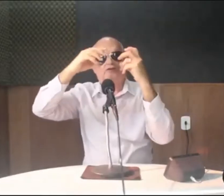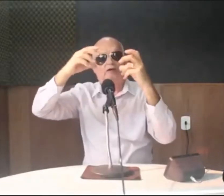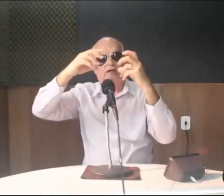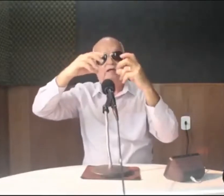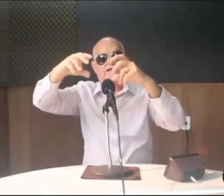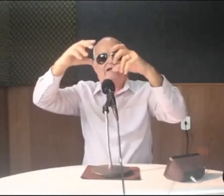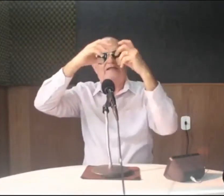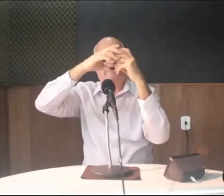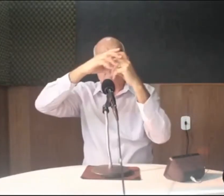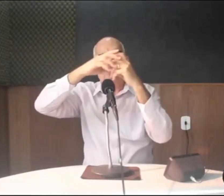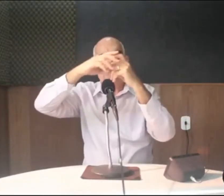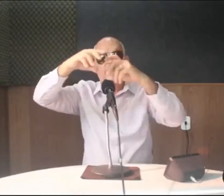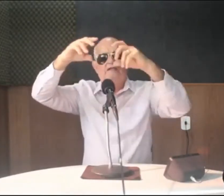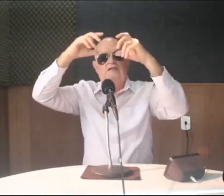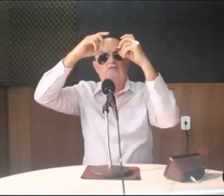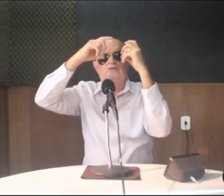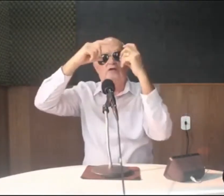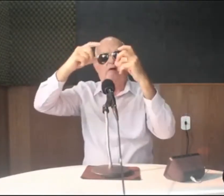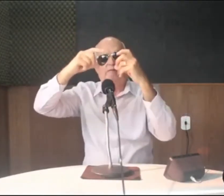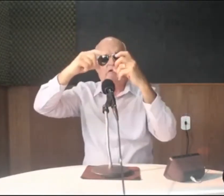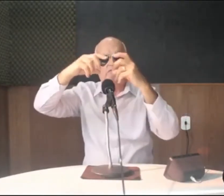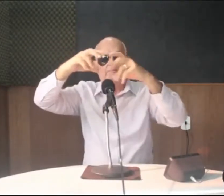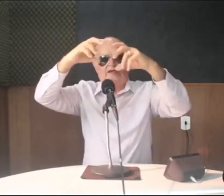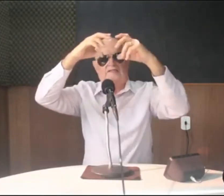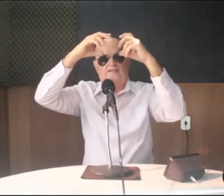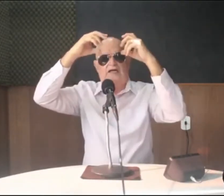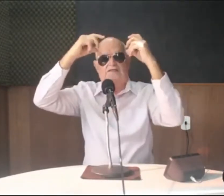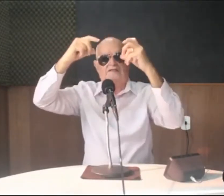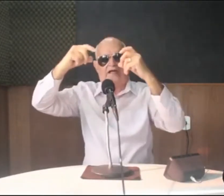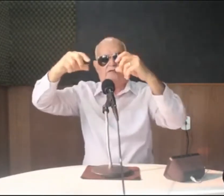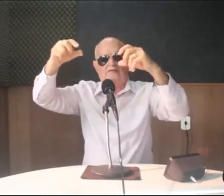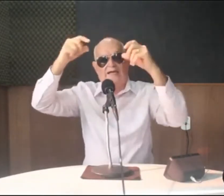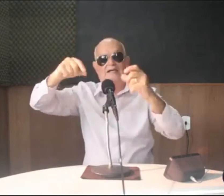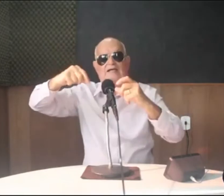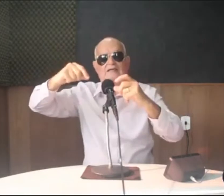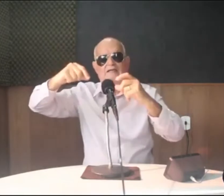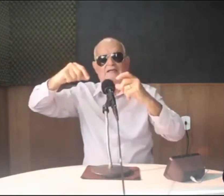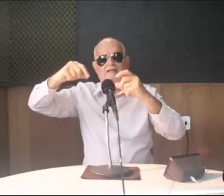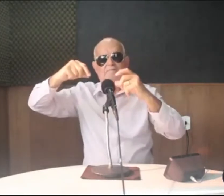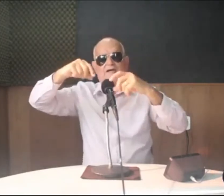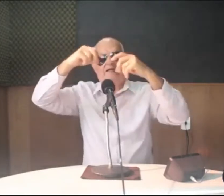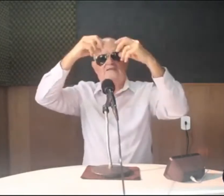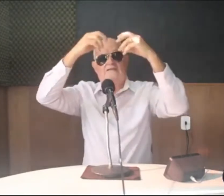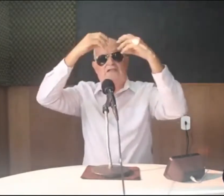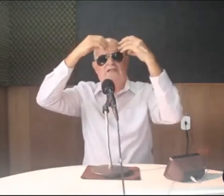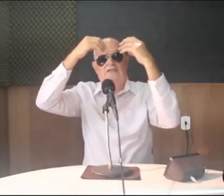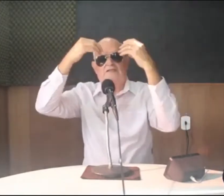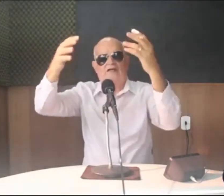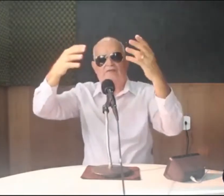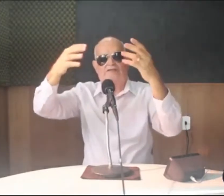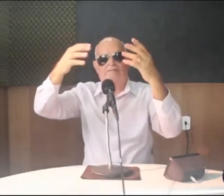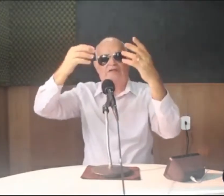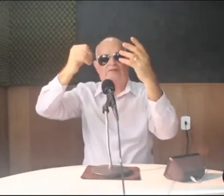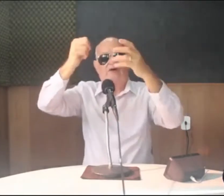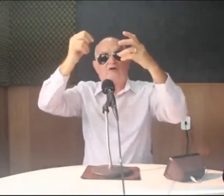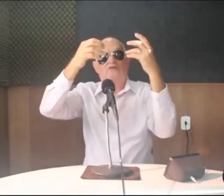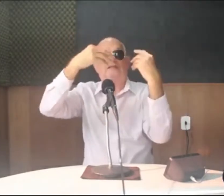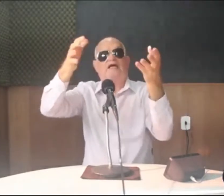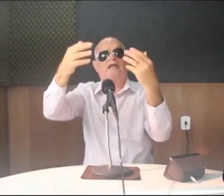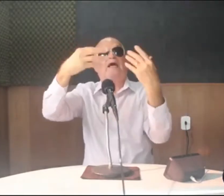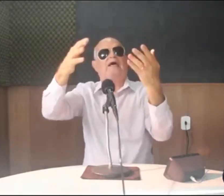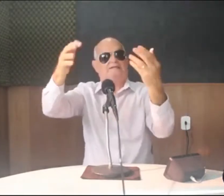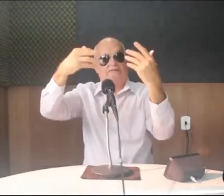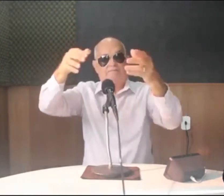sua história. Cada árvore tem o seu momento para deixar registrado nela, para que a gente tenha conhecimento.